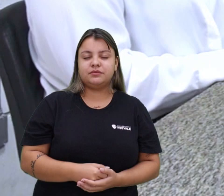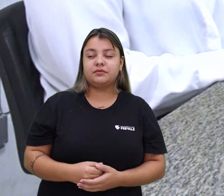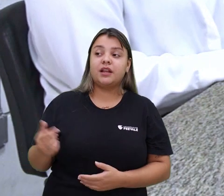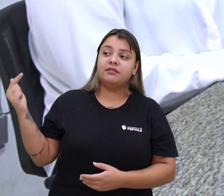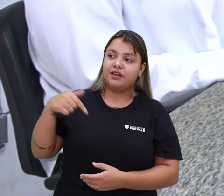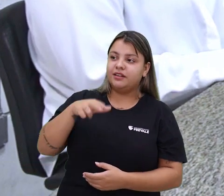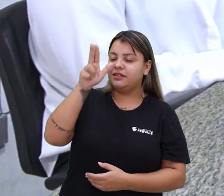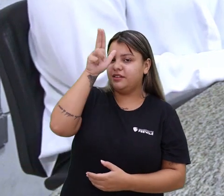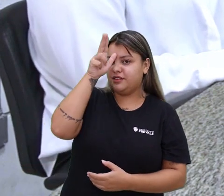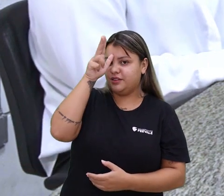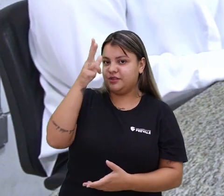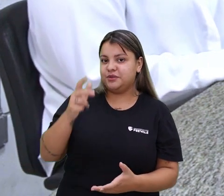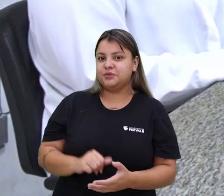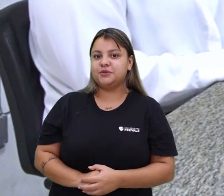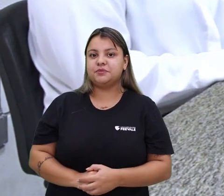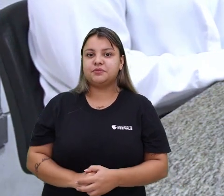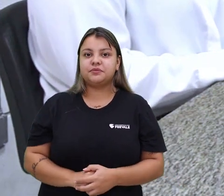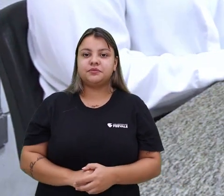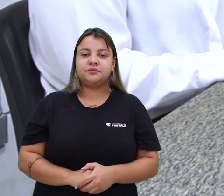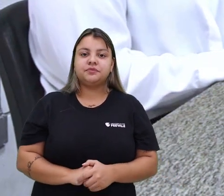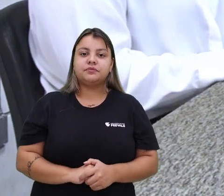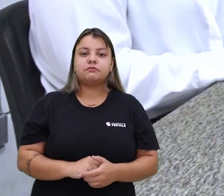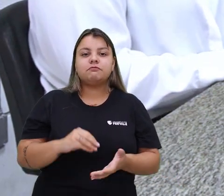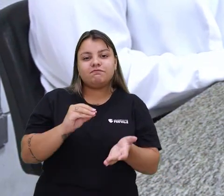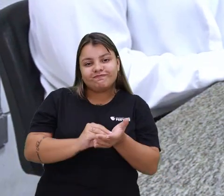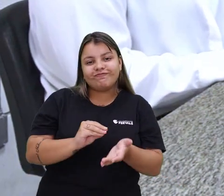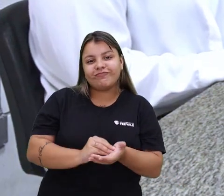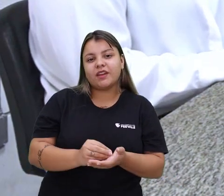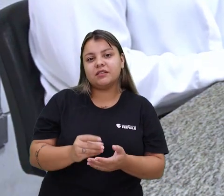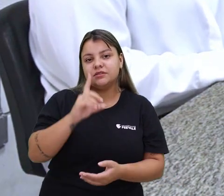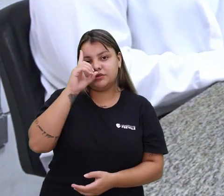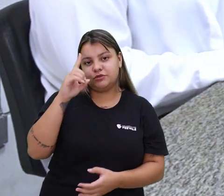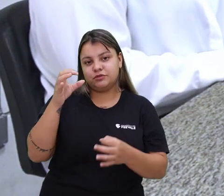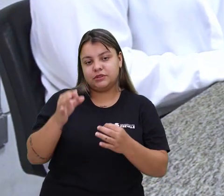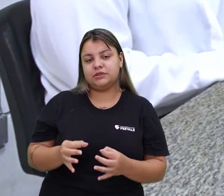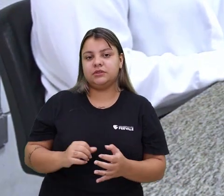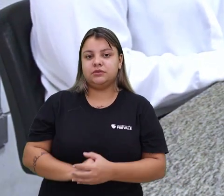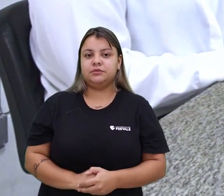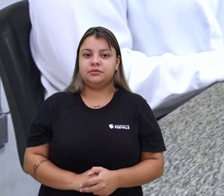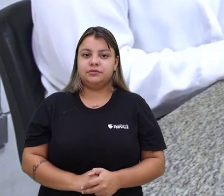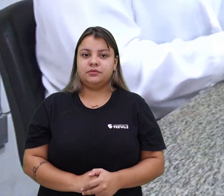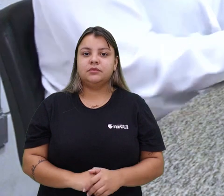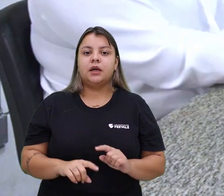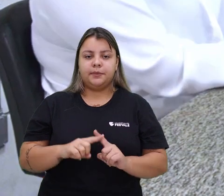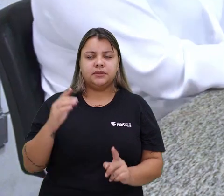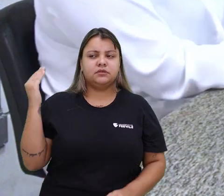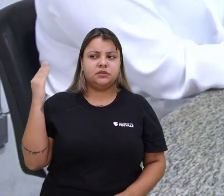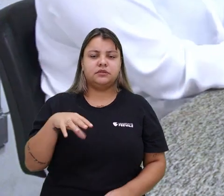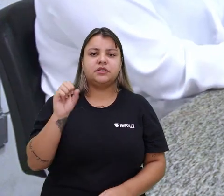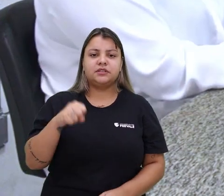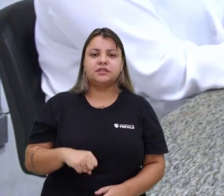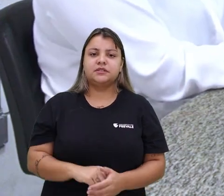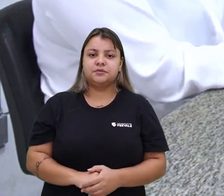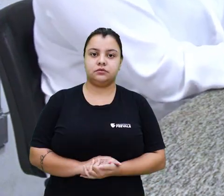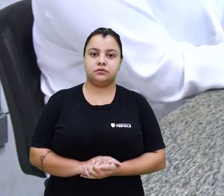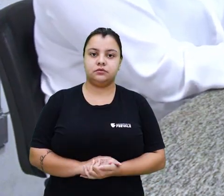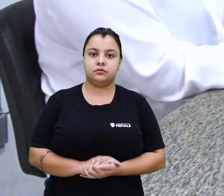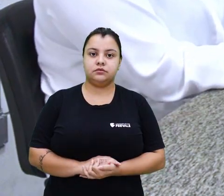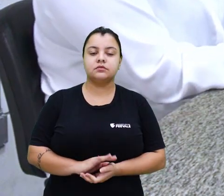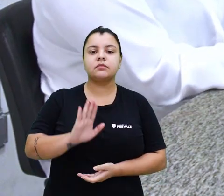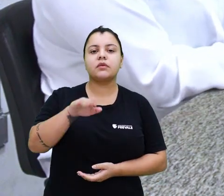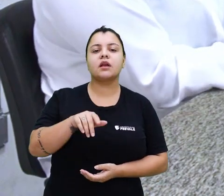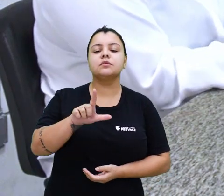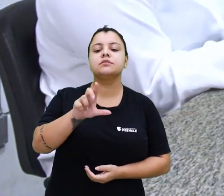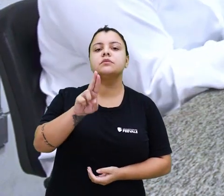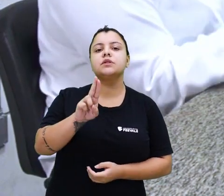Hamburgo aqui gravar verdade é foi por falta de agenda ainda mas ele vai sim com certeza uma